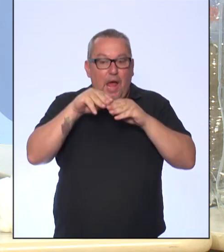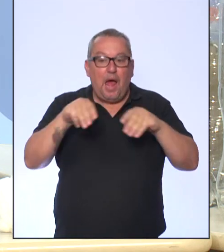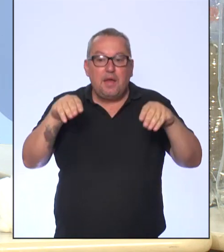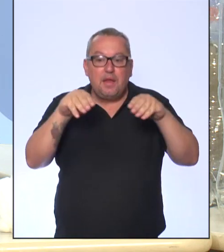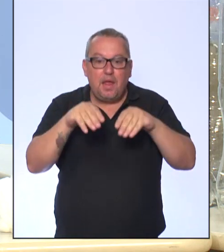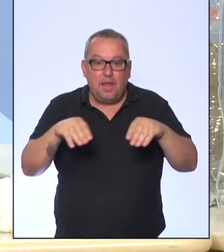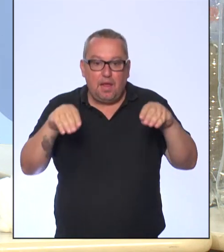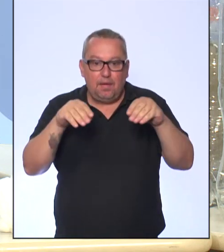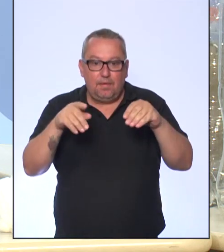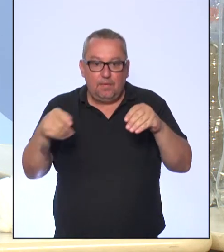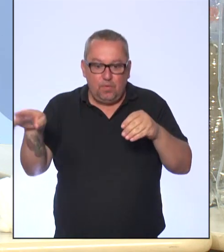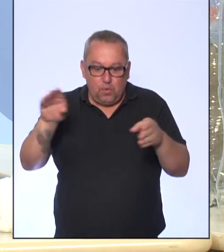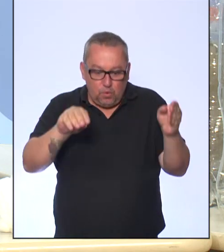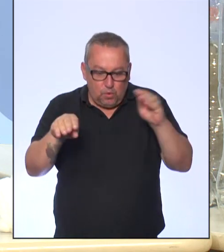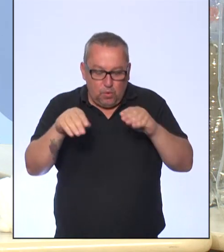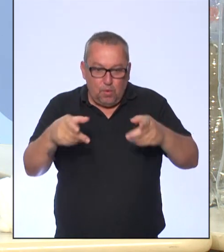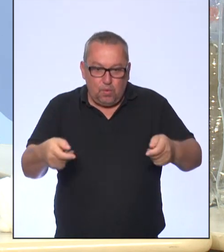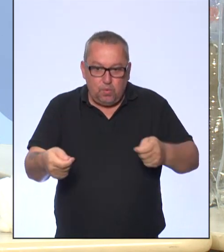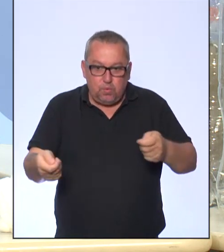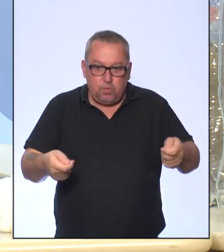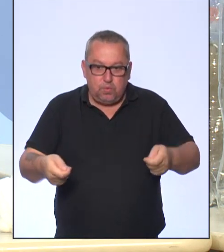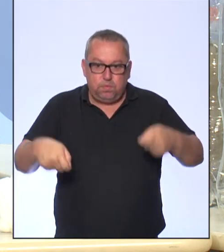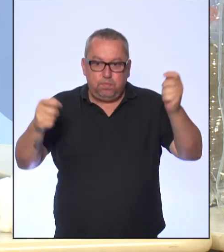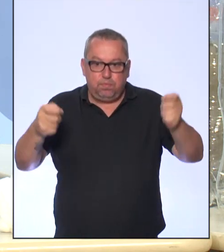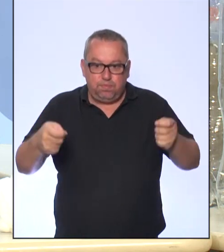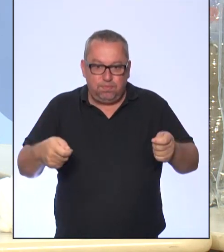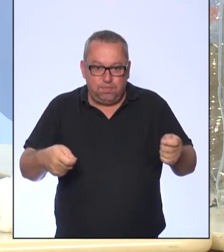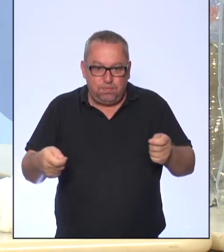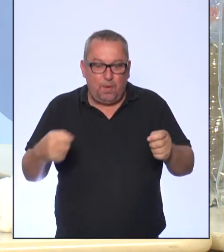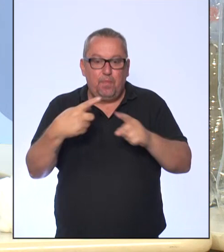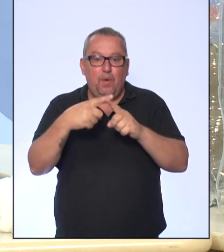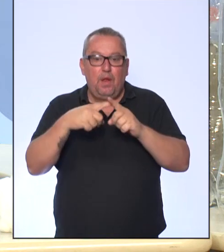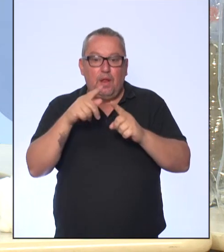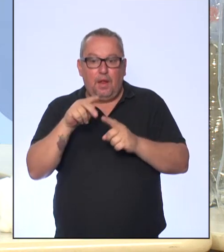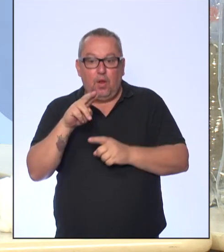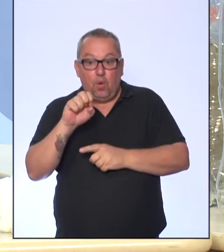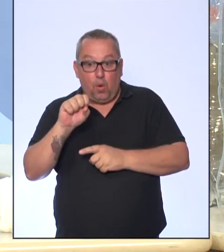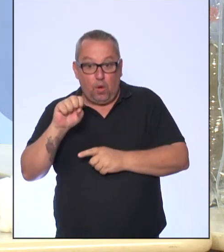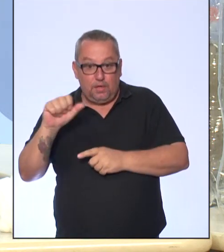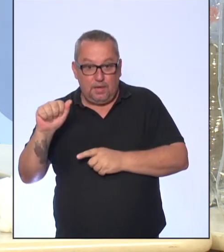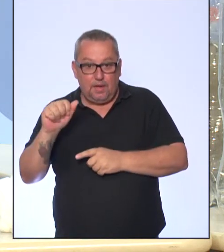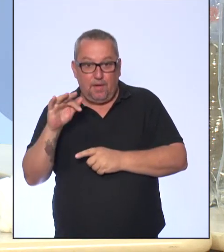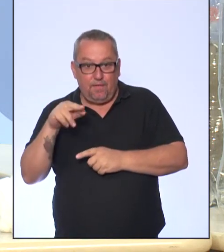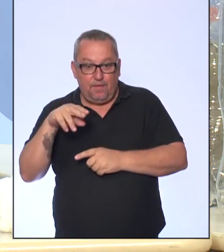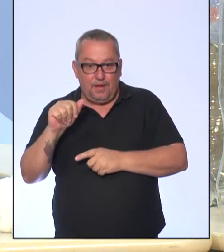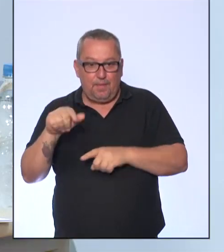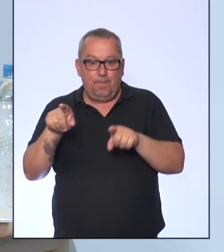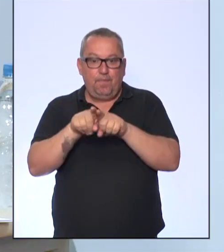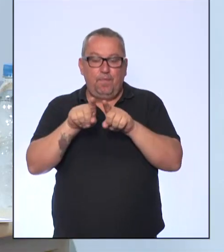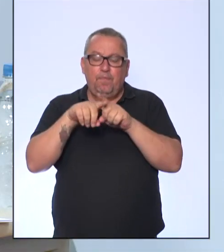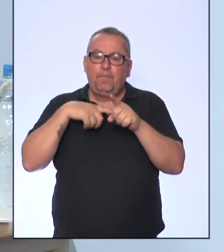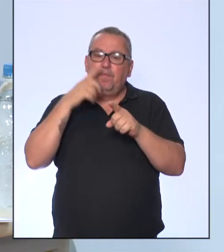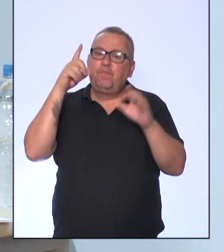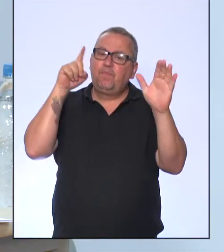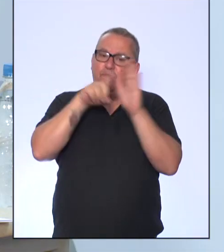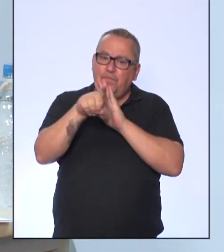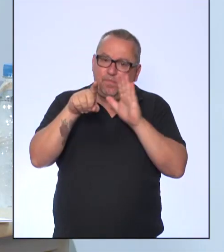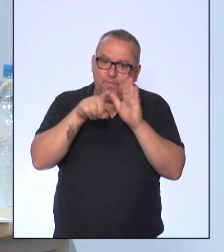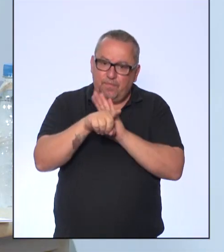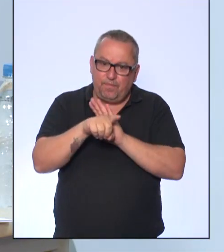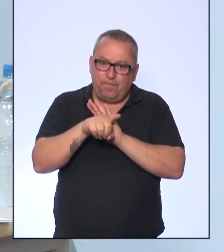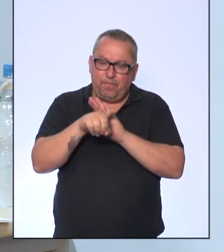a gente tem hora que a gente tem que peneirar ela porque tem areia grossa e tem areia fina. Pronto, a gente está com uma pergunta aqui, na verdade,